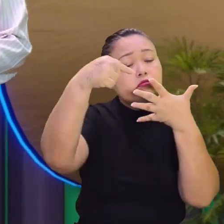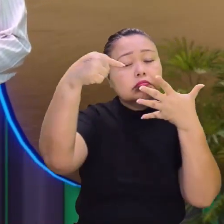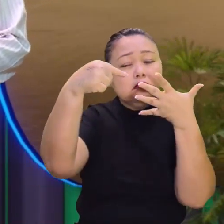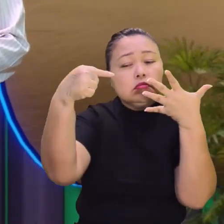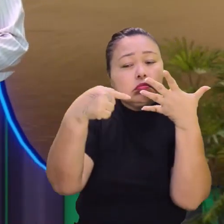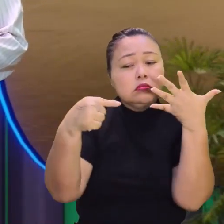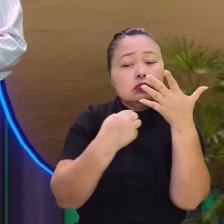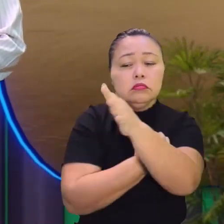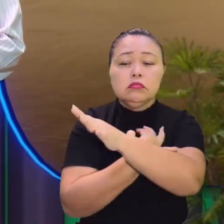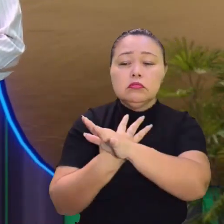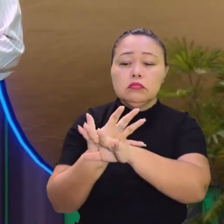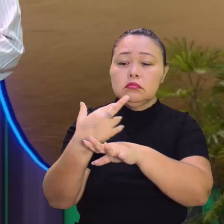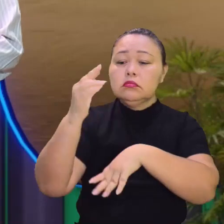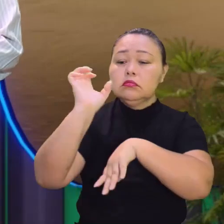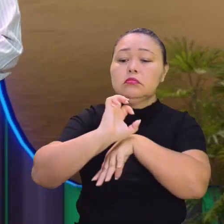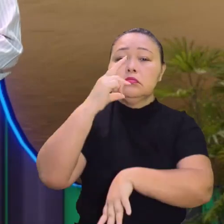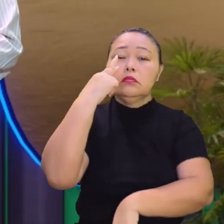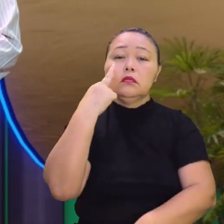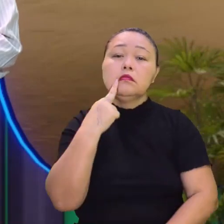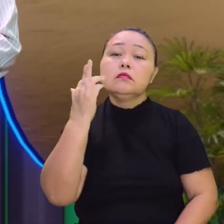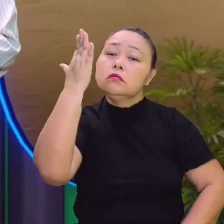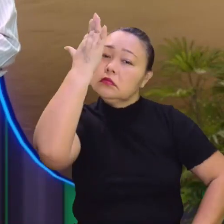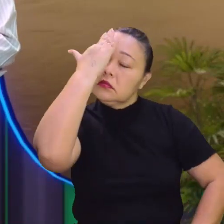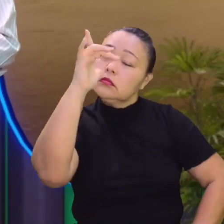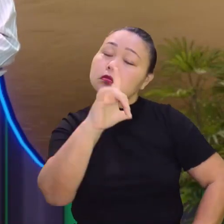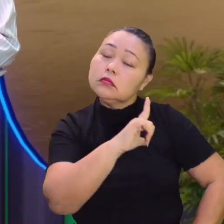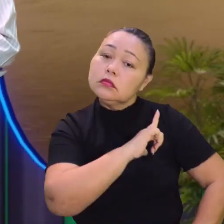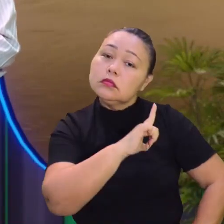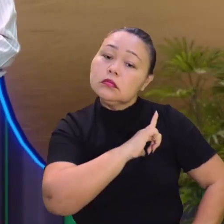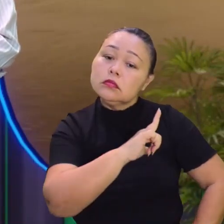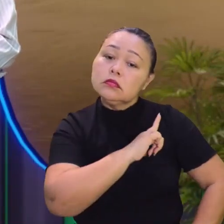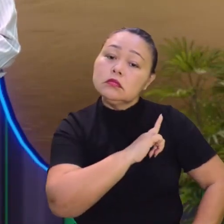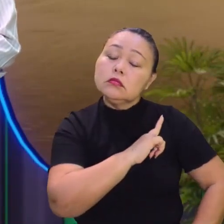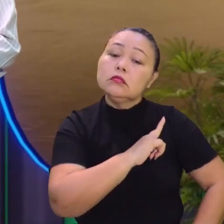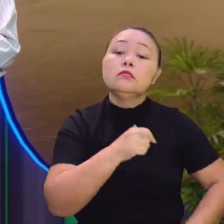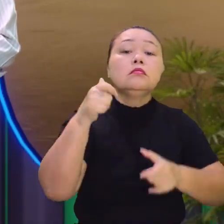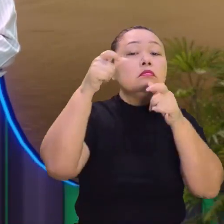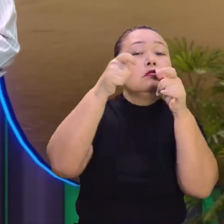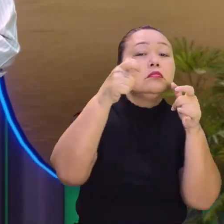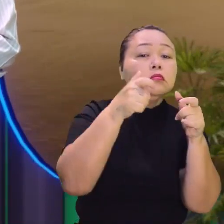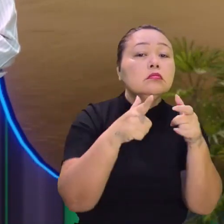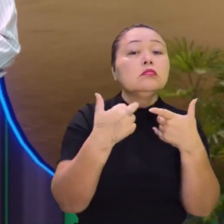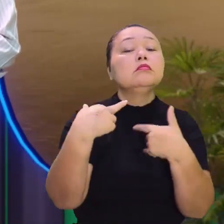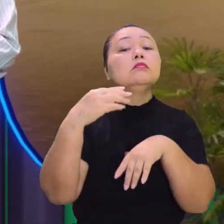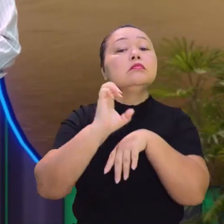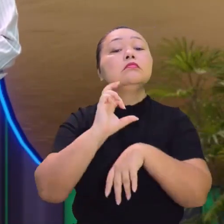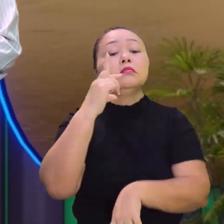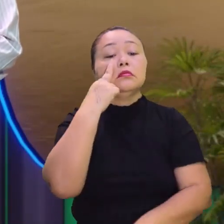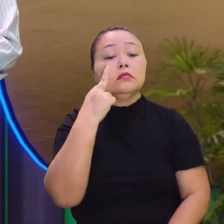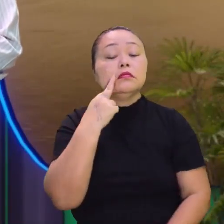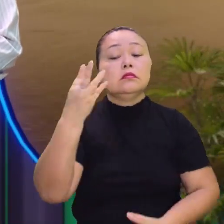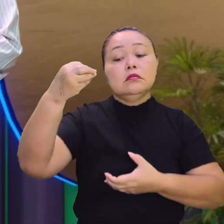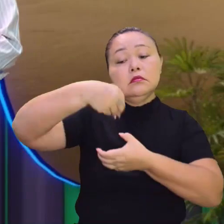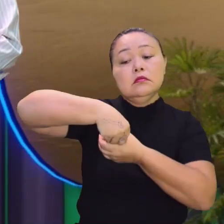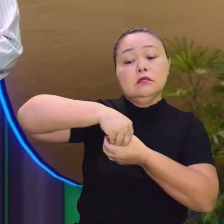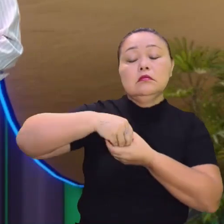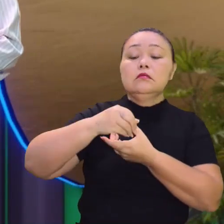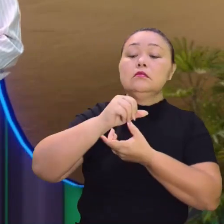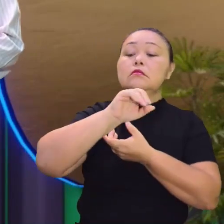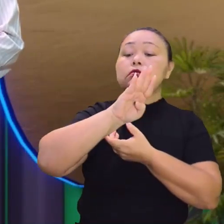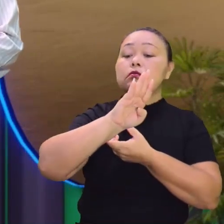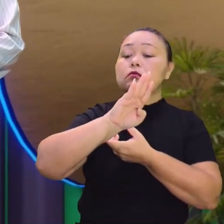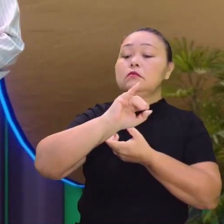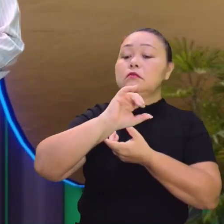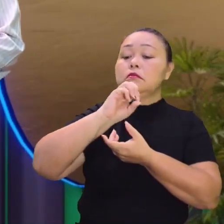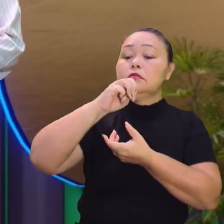aspectos da vegetação de Rondônia. E você tem que saber a localização de Rondônia dentro dos biomas do